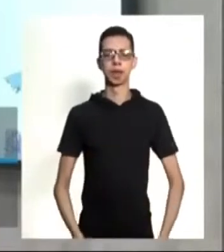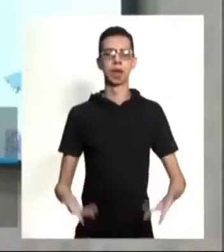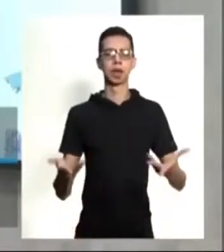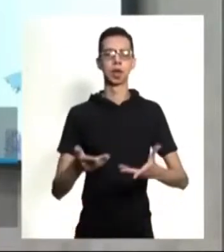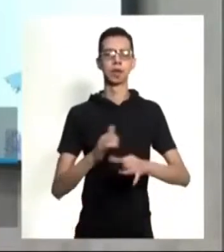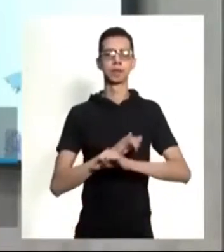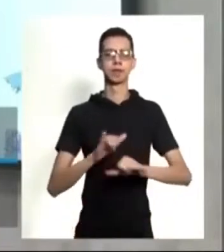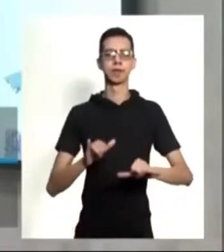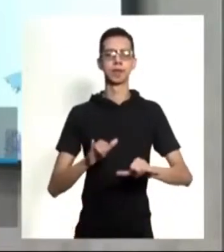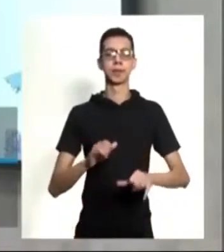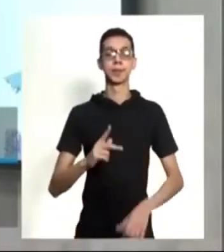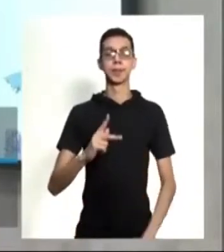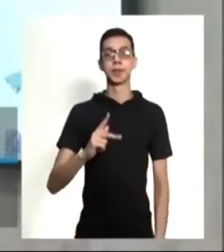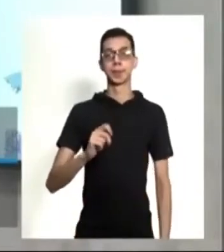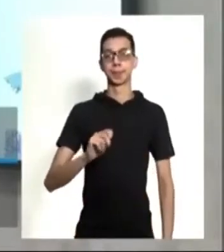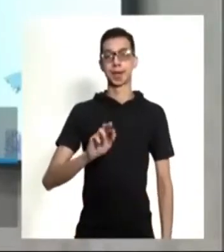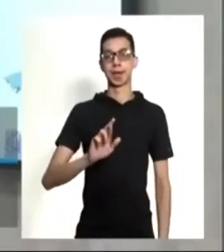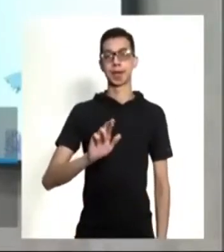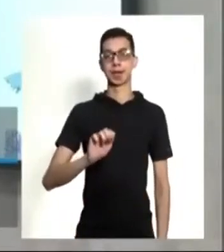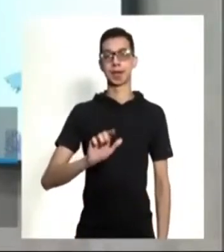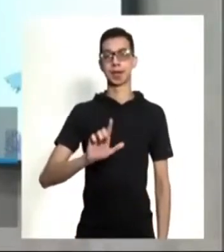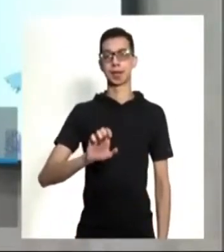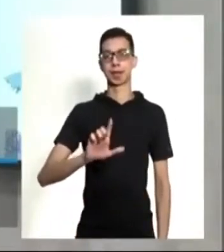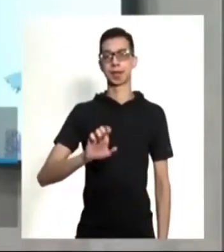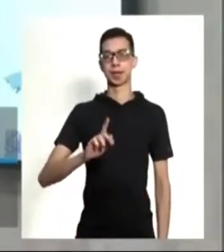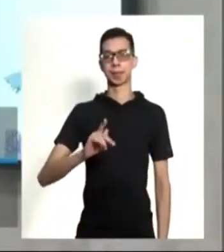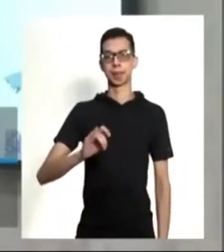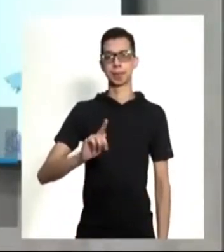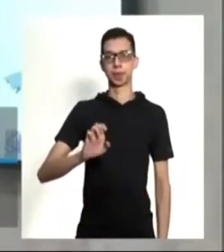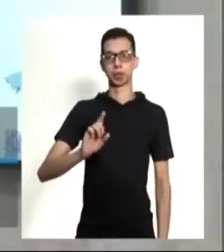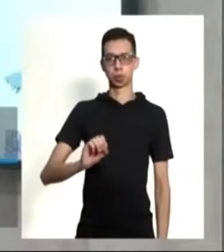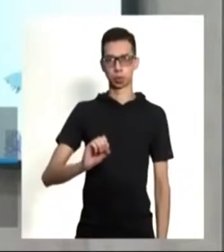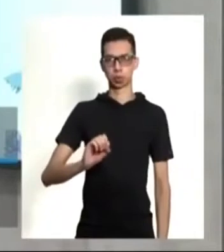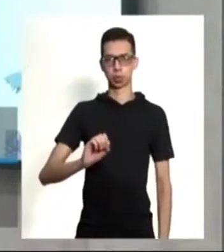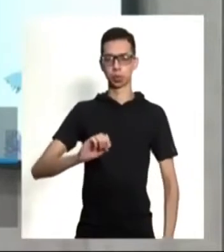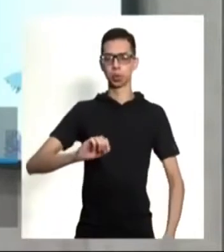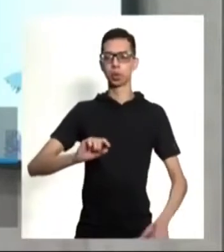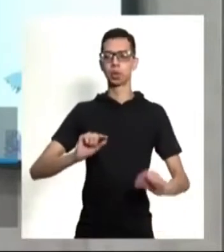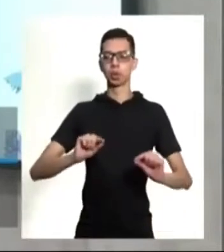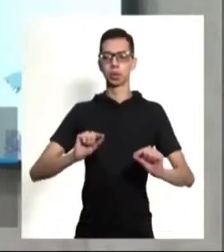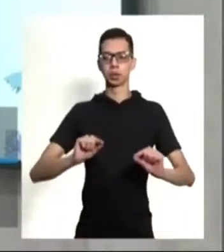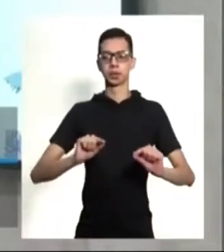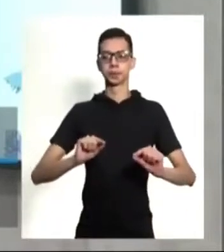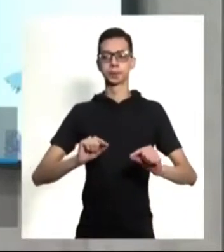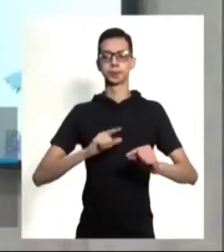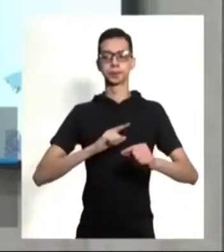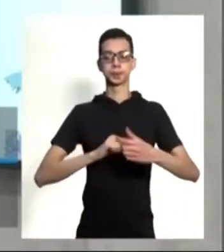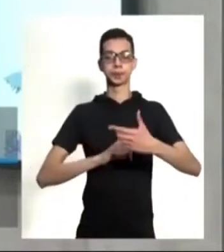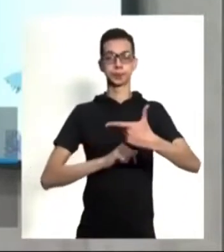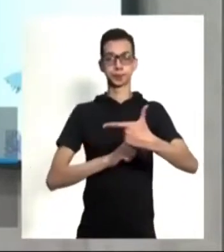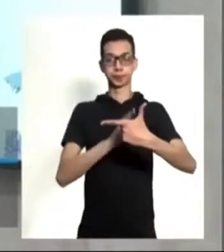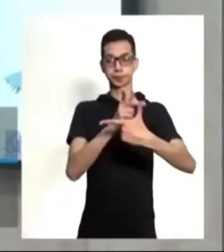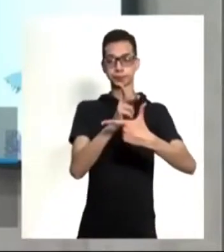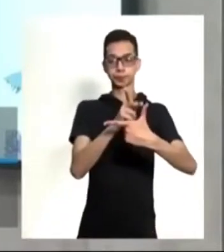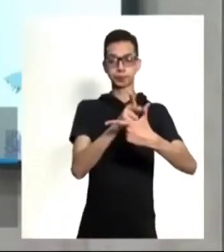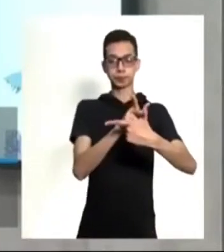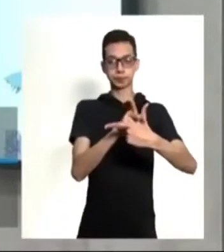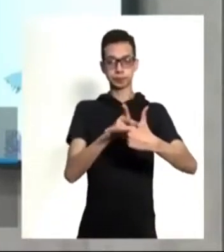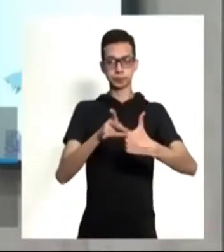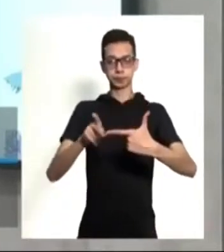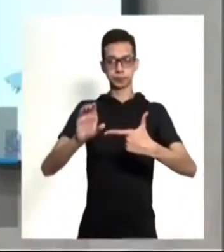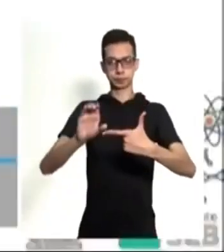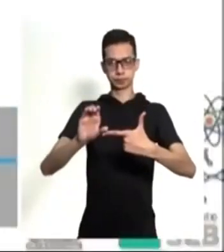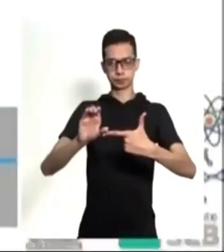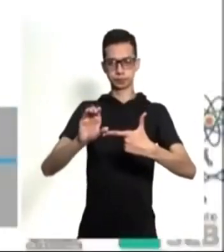do paralelepípedo reto retângulo, também chamada de caixa retangular.